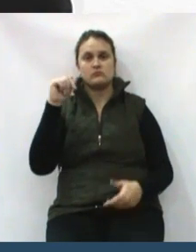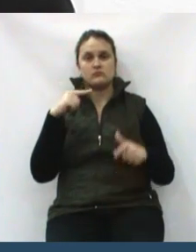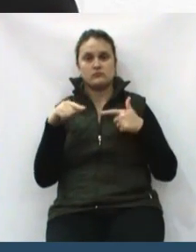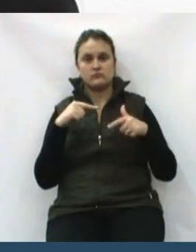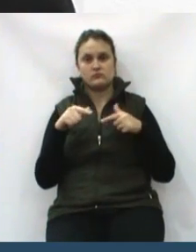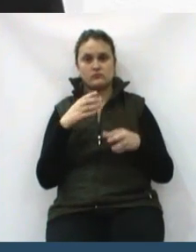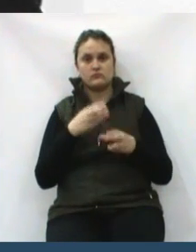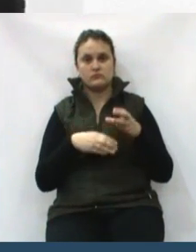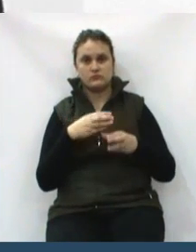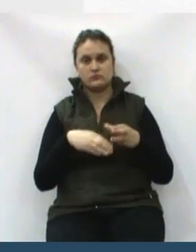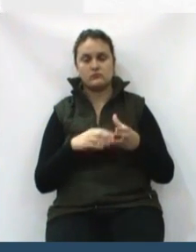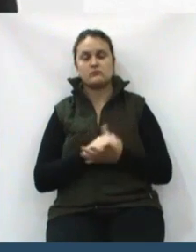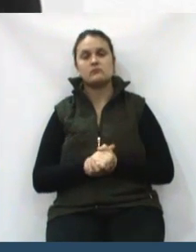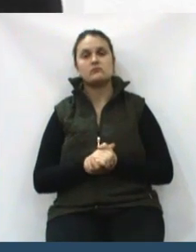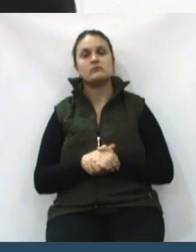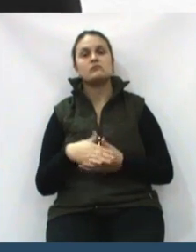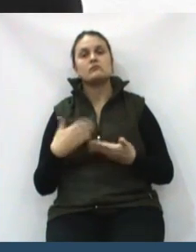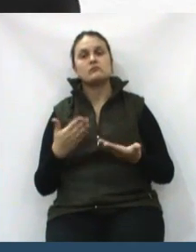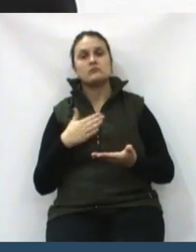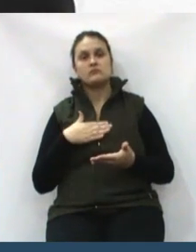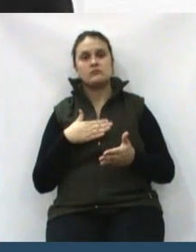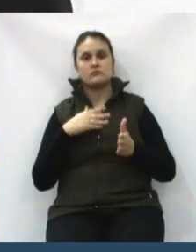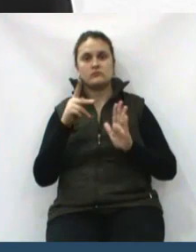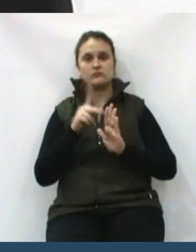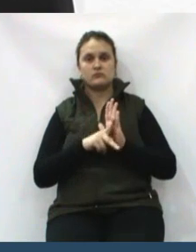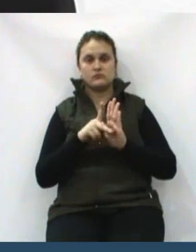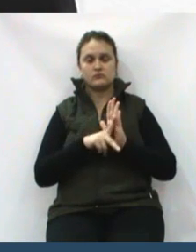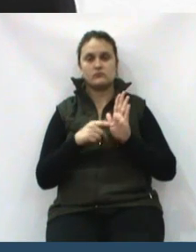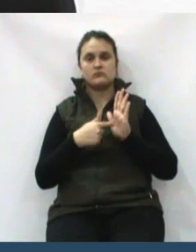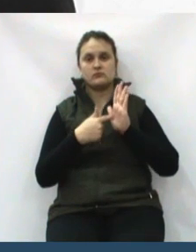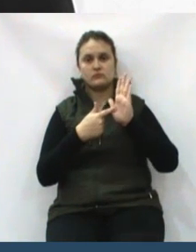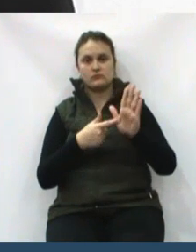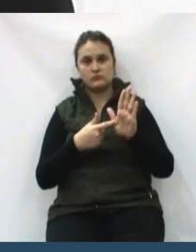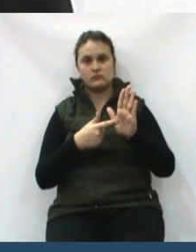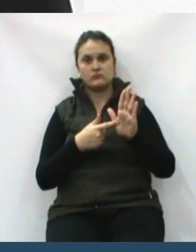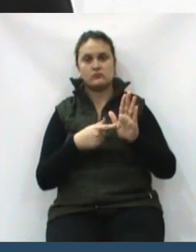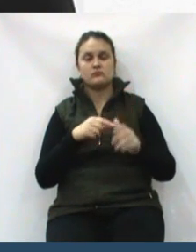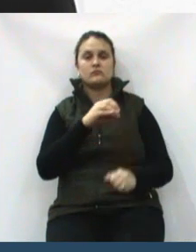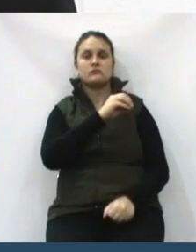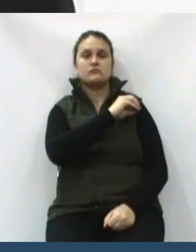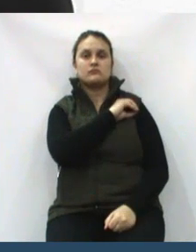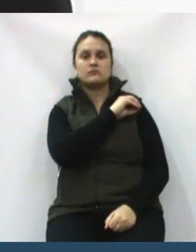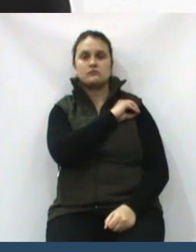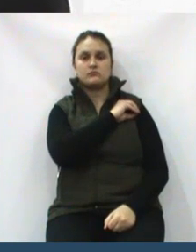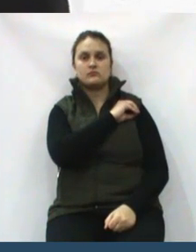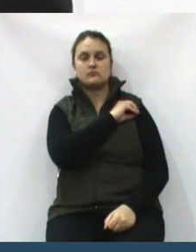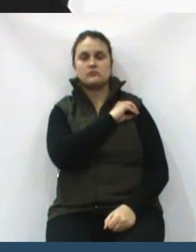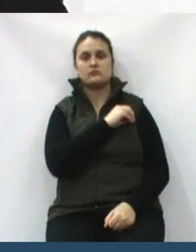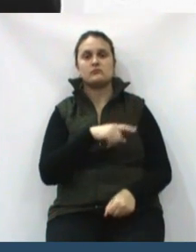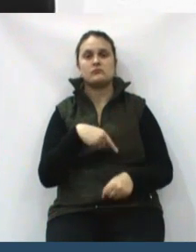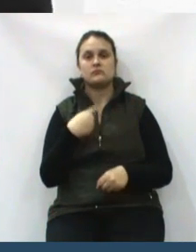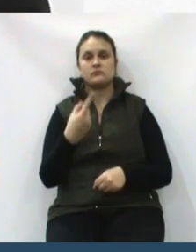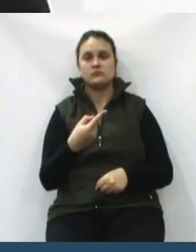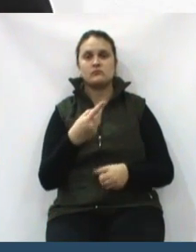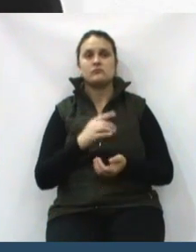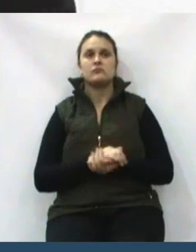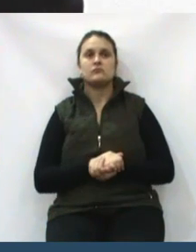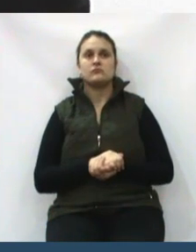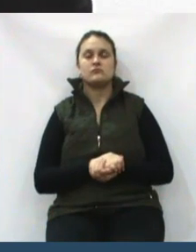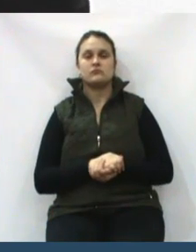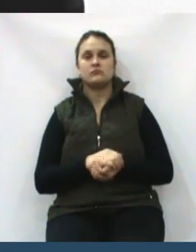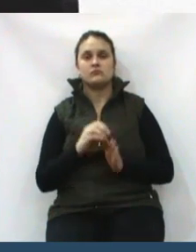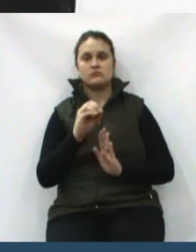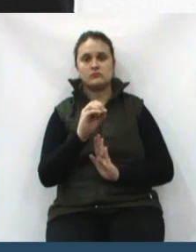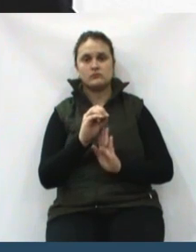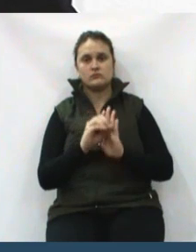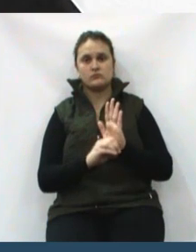concursados. Nesse meu projeto, eu apresento o seguinte número. Após o